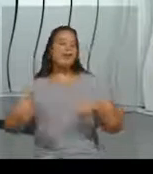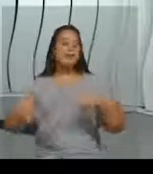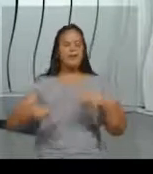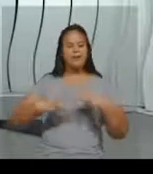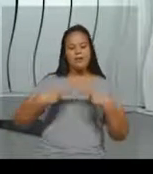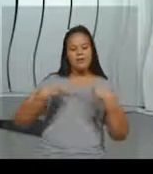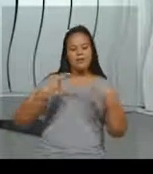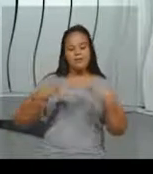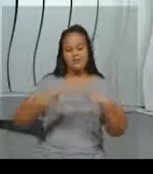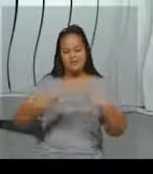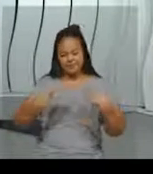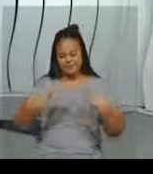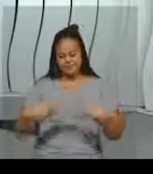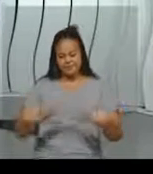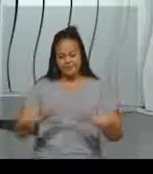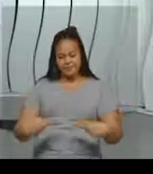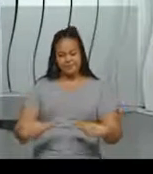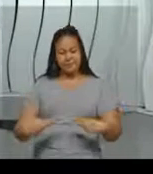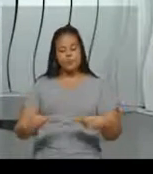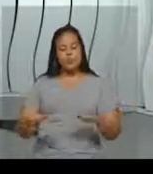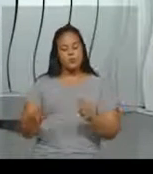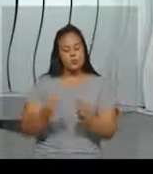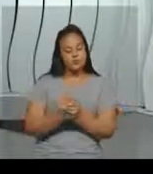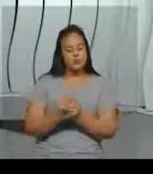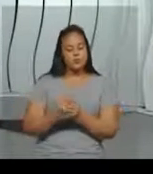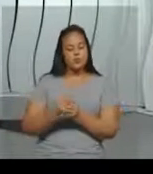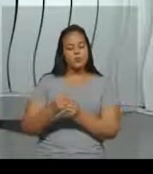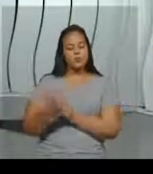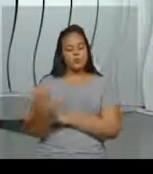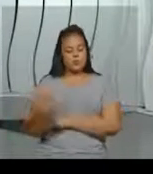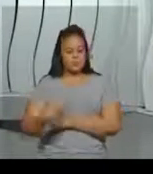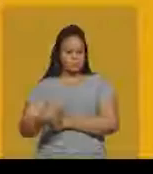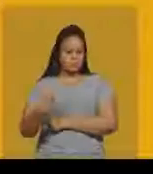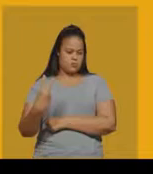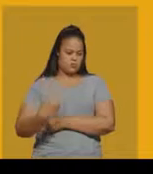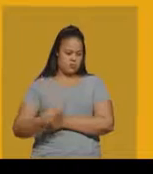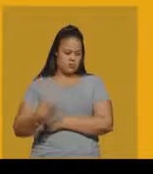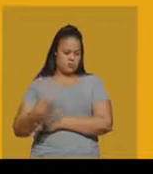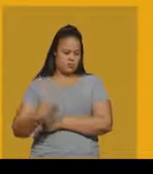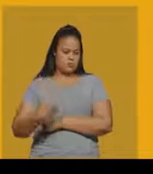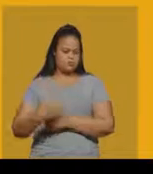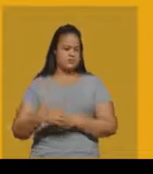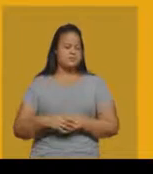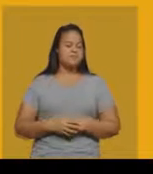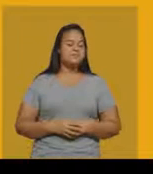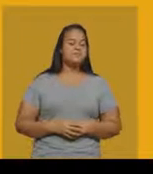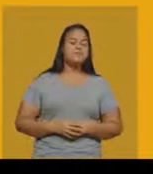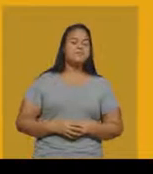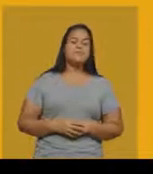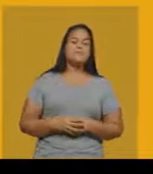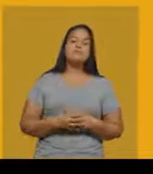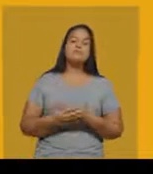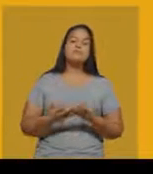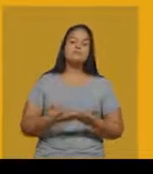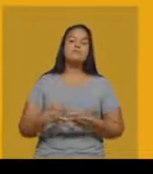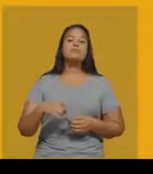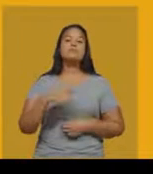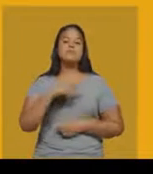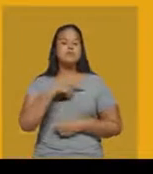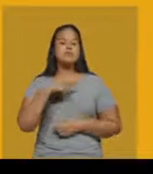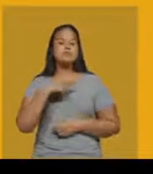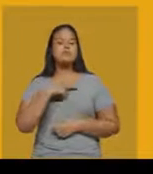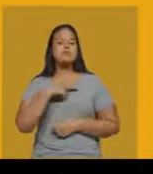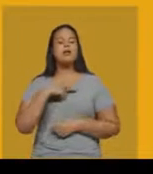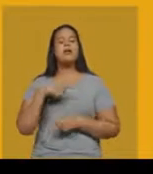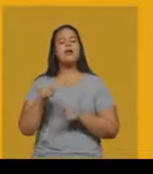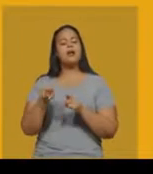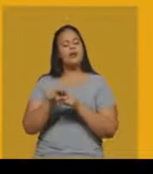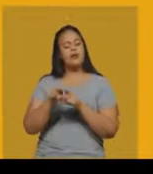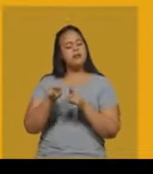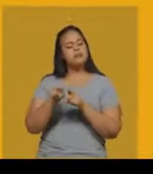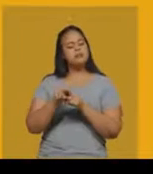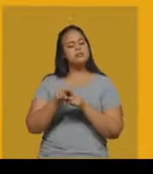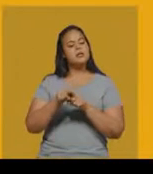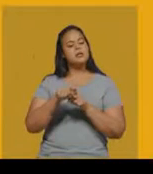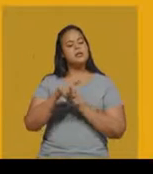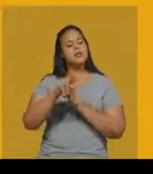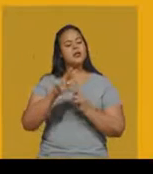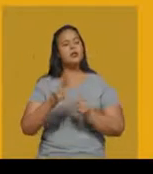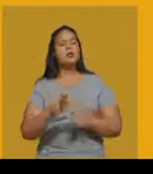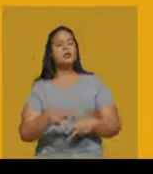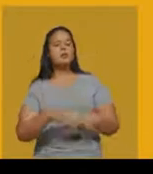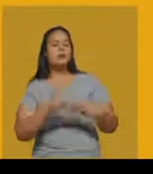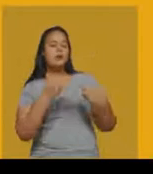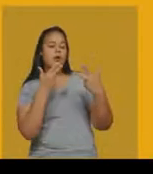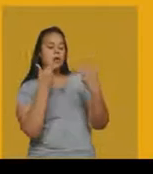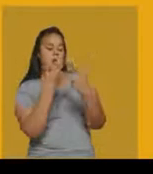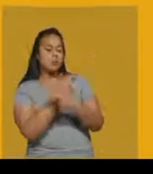da música, como a gente vai ver agora. Bem, e aí, gente, tem uma figura importantíssima no hip hop,